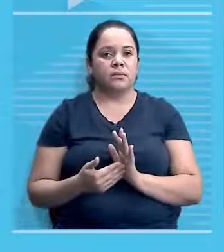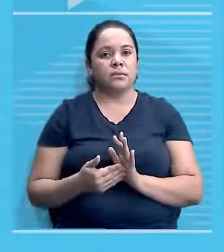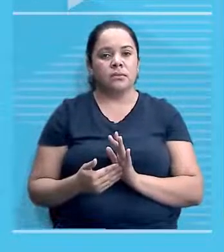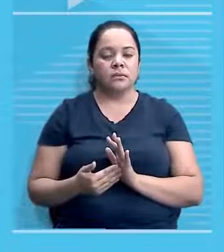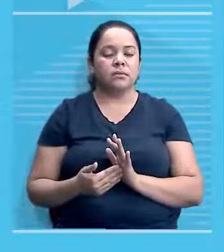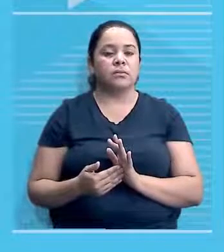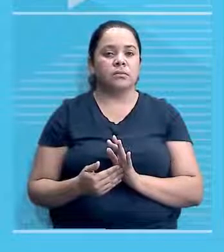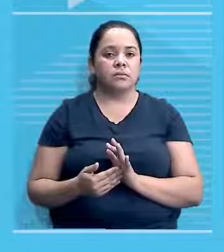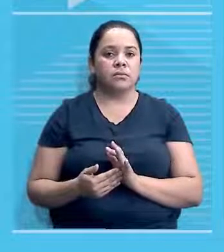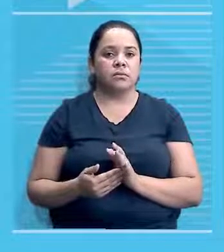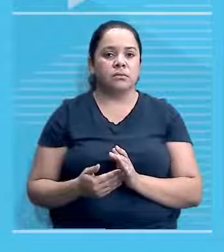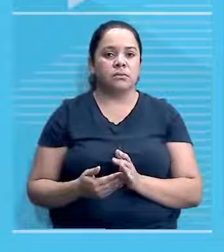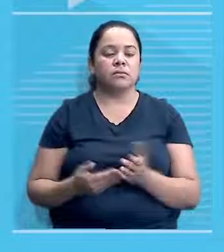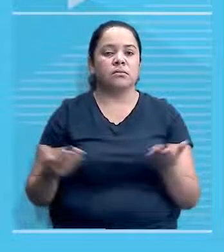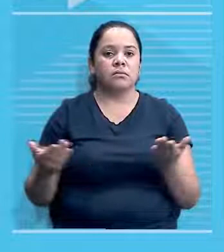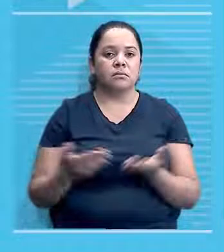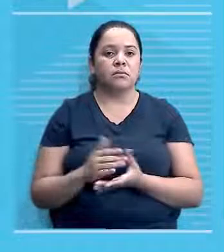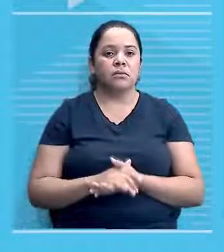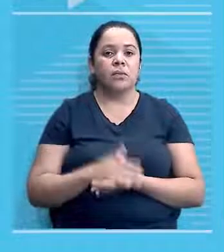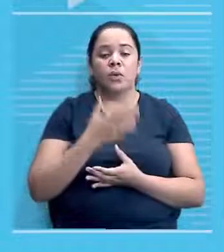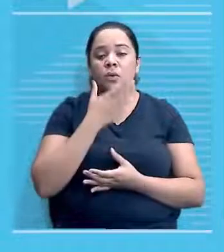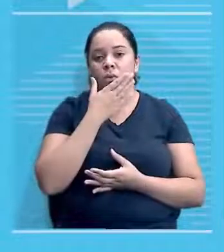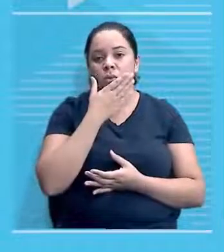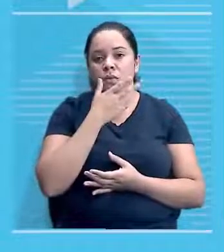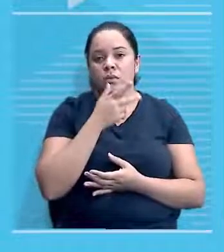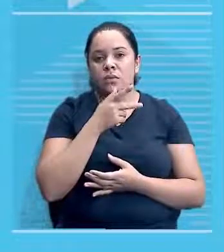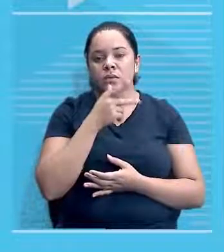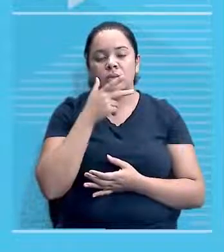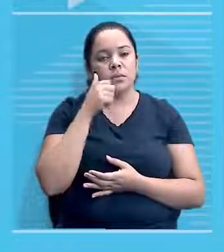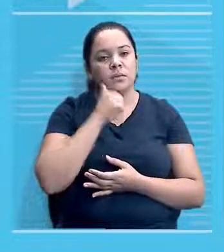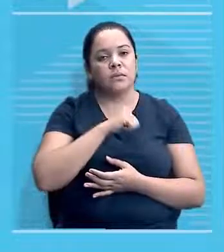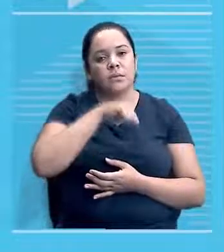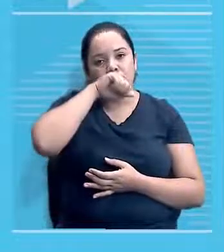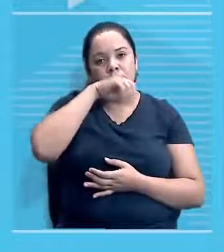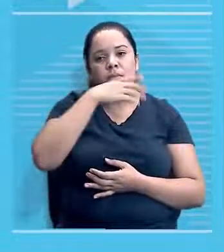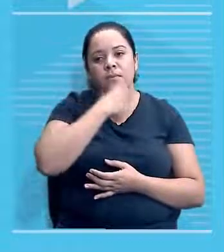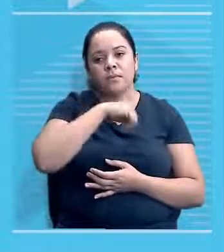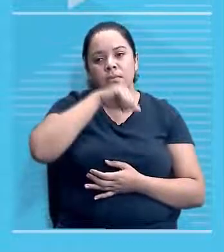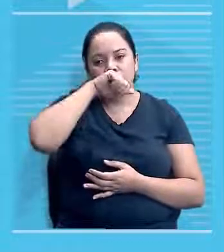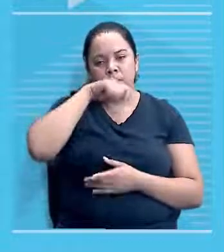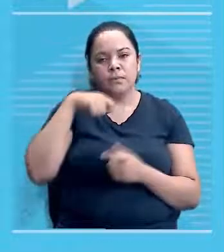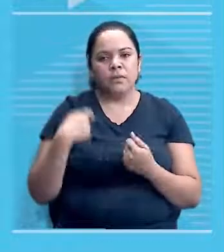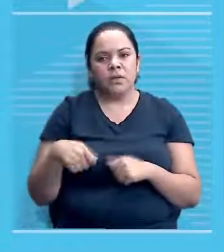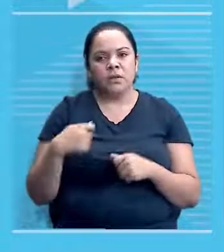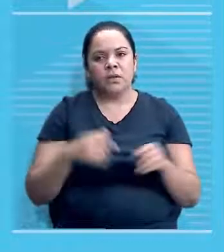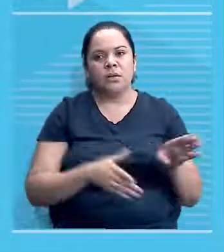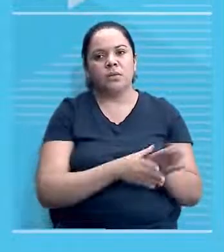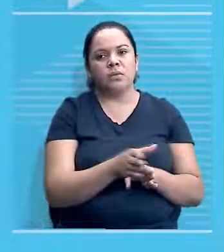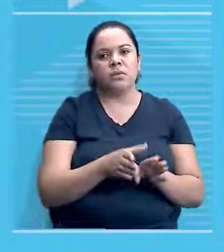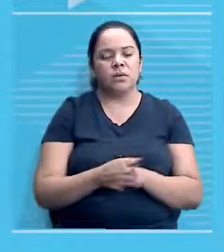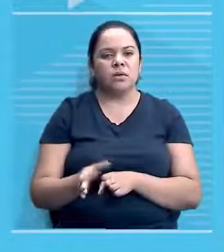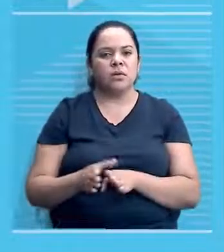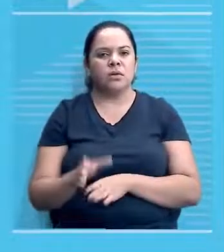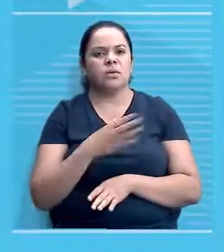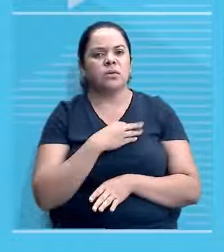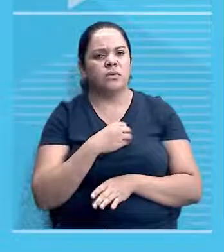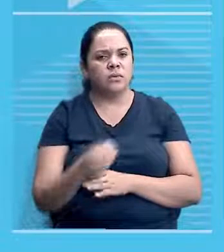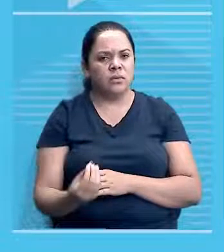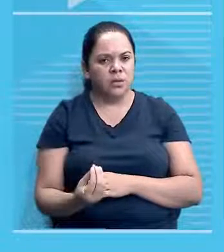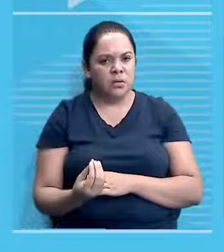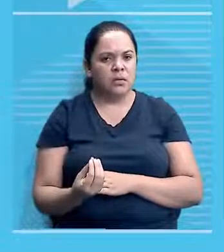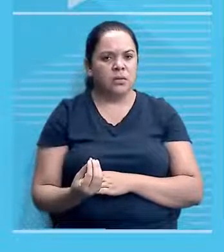os pais devo chamar atenção dos filhos né para que eles ocupem bem o tempo deles